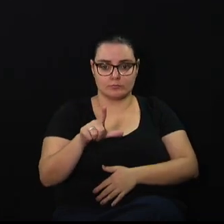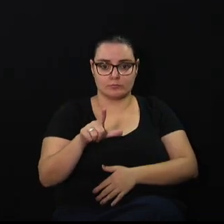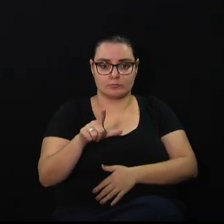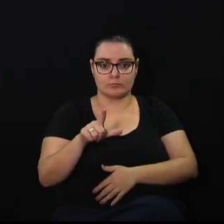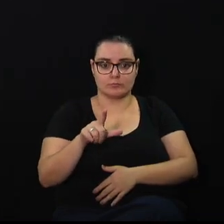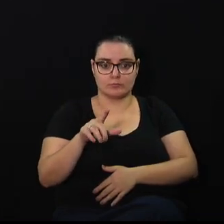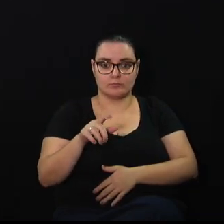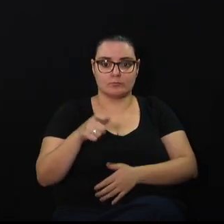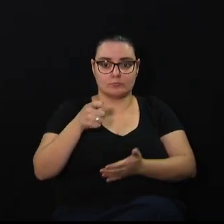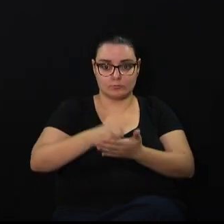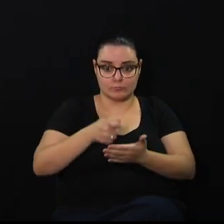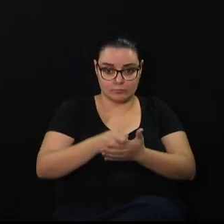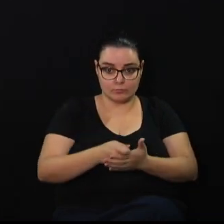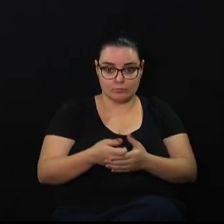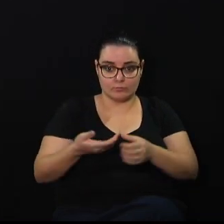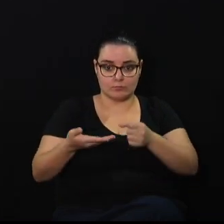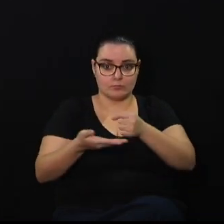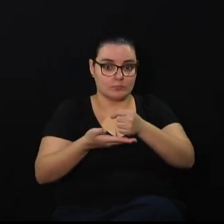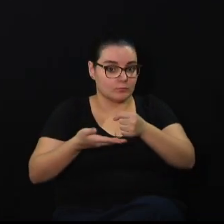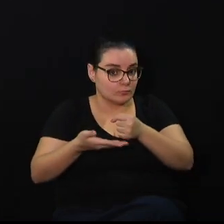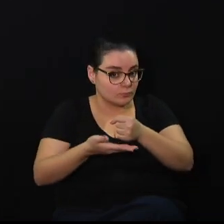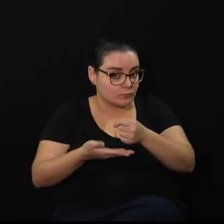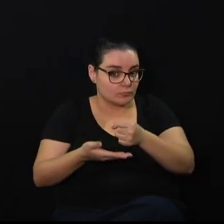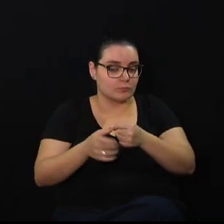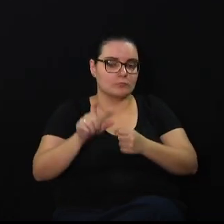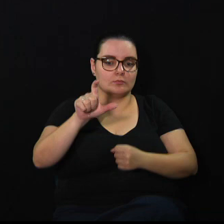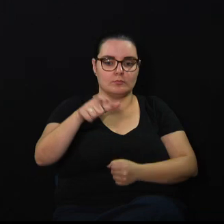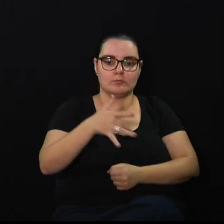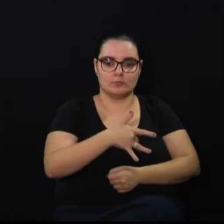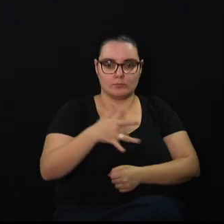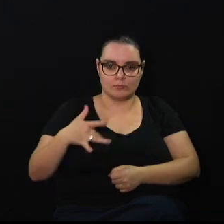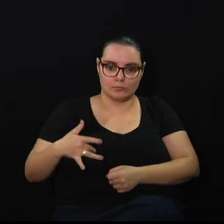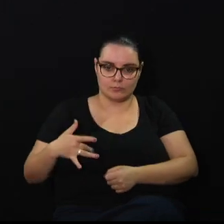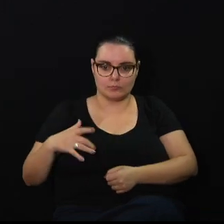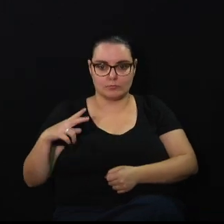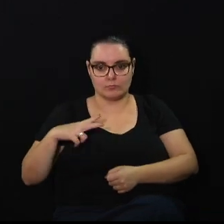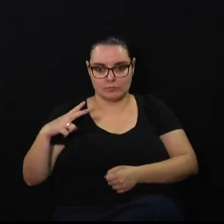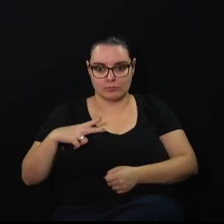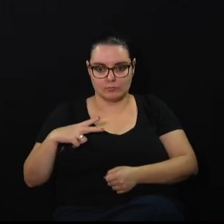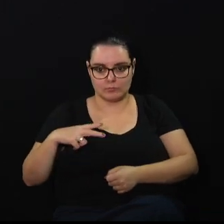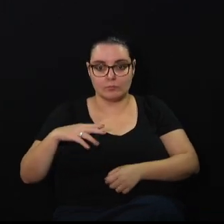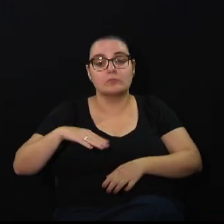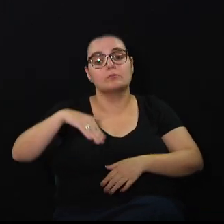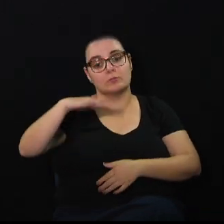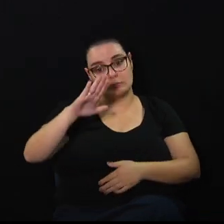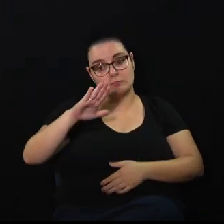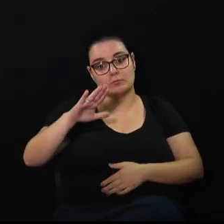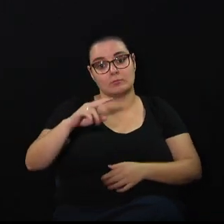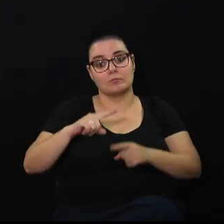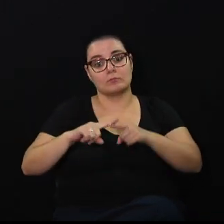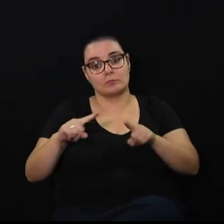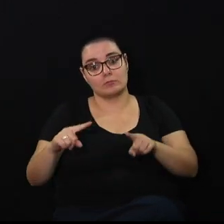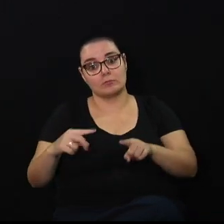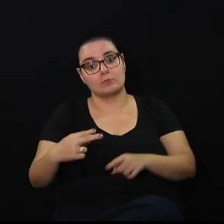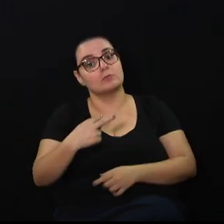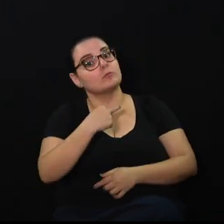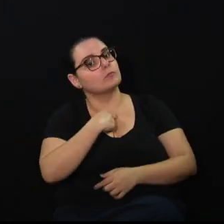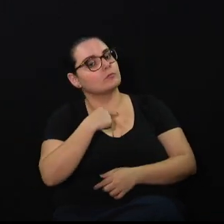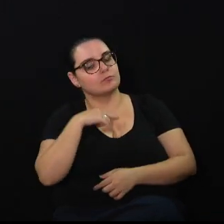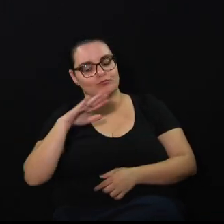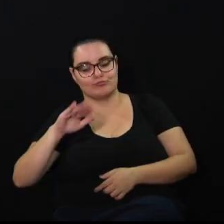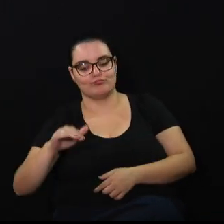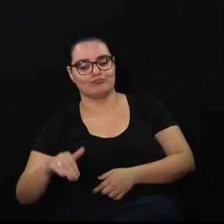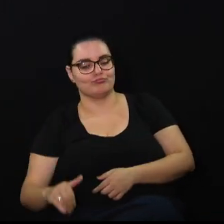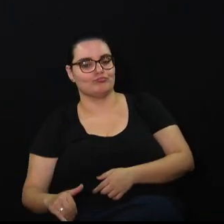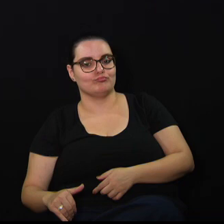cobertura obrigatória o rol mínimo o plano pode oferecer mais coisas do que isso mas não pode oferecer - então é